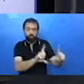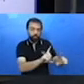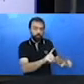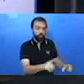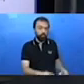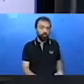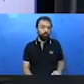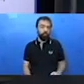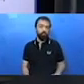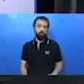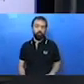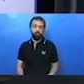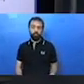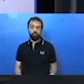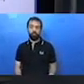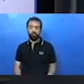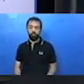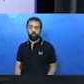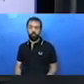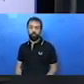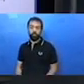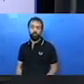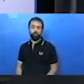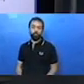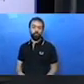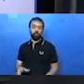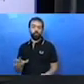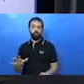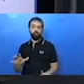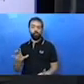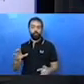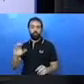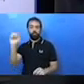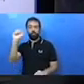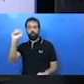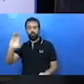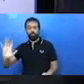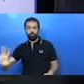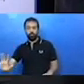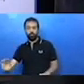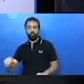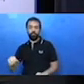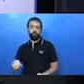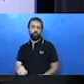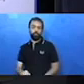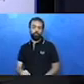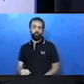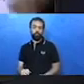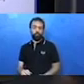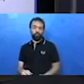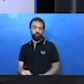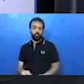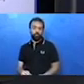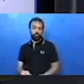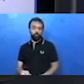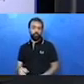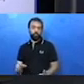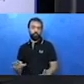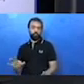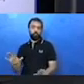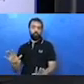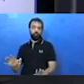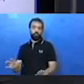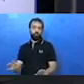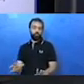O exercício fala assim: coloque o seu mapa político em transparência sobre o mapa